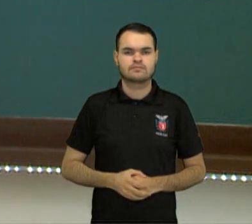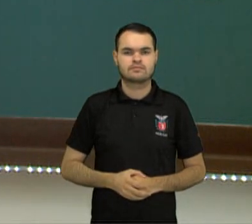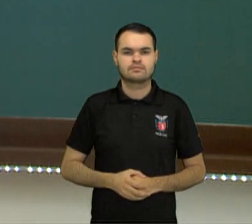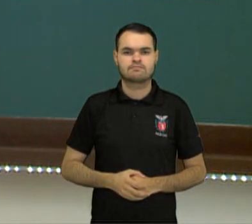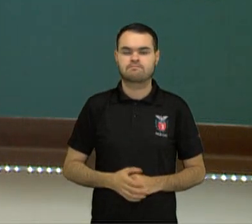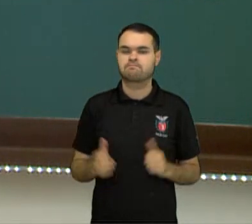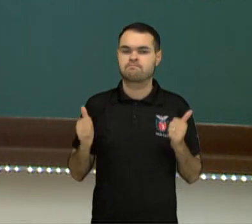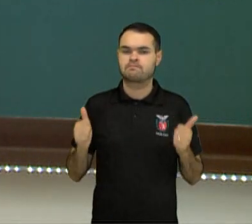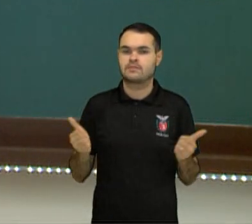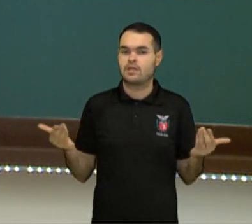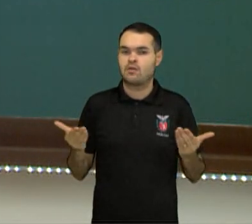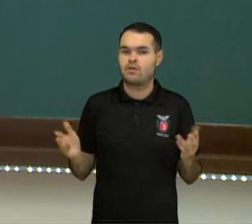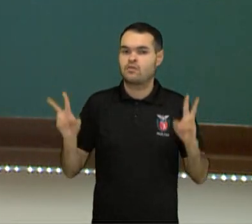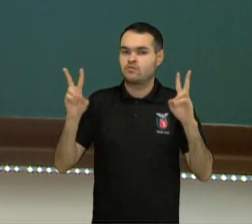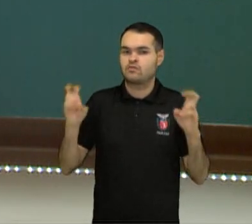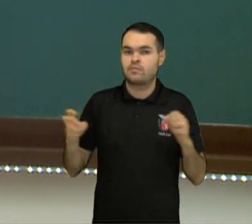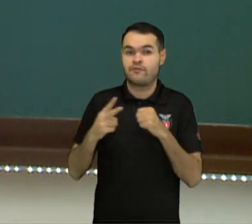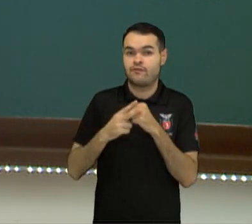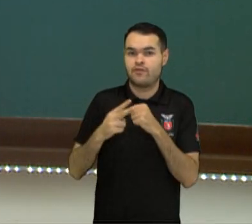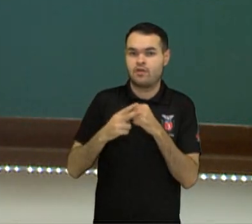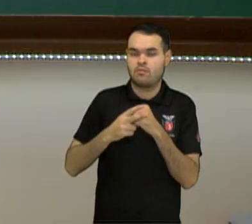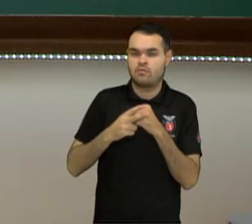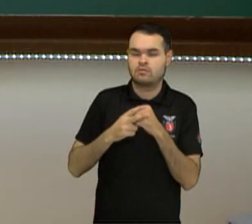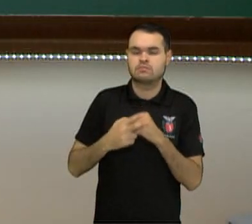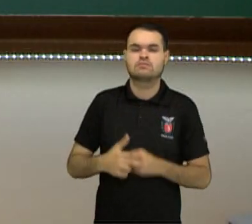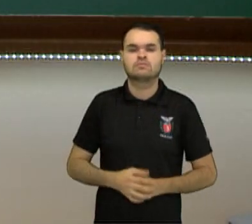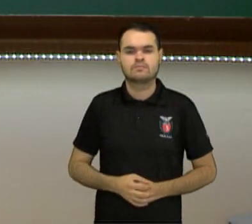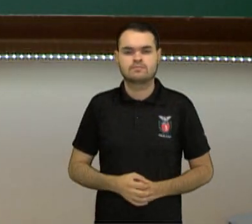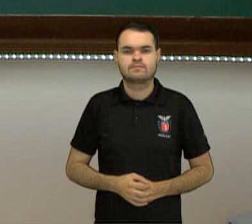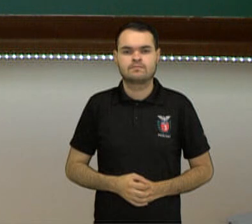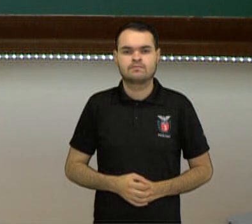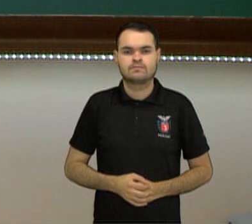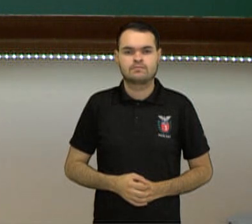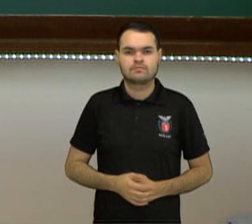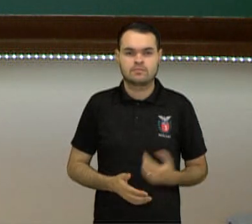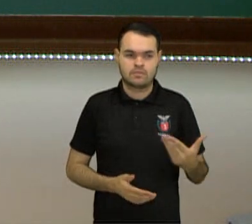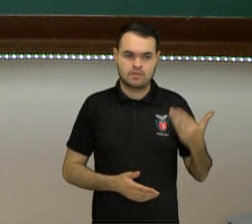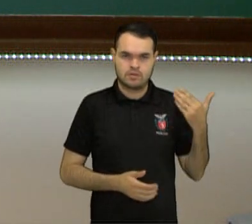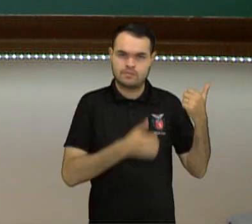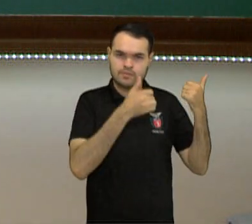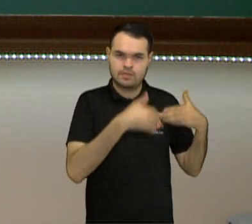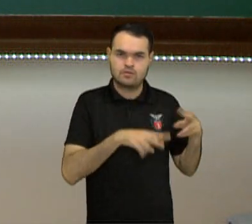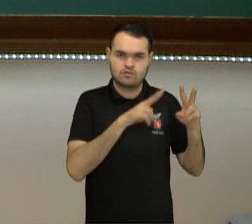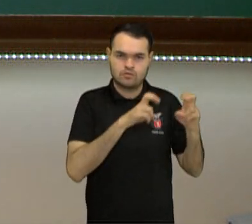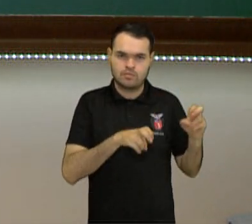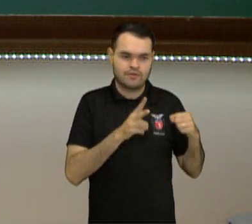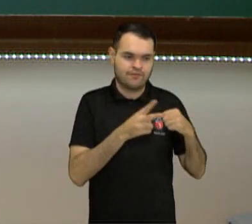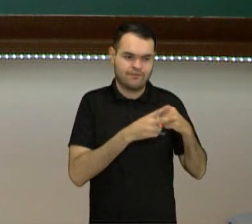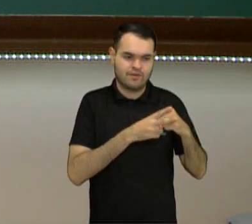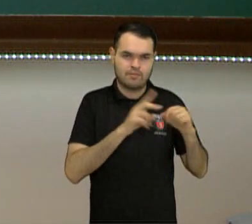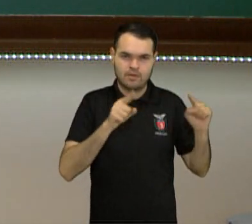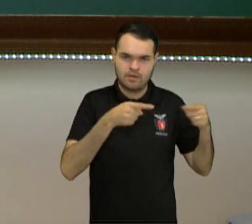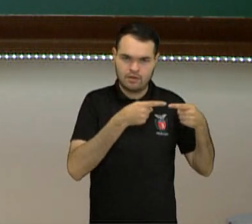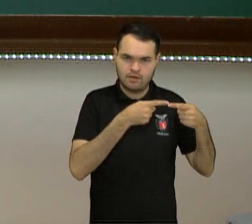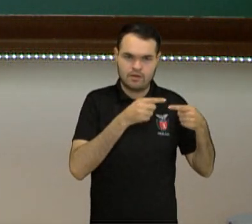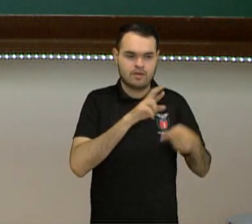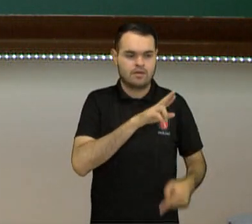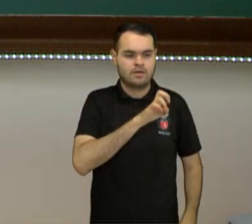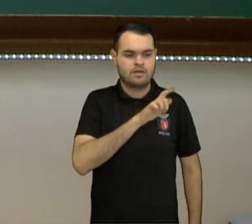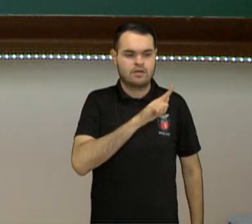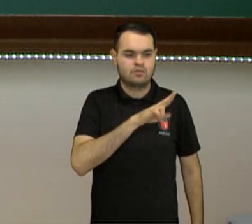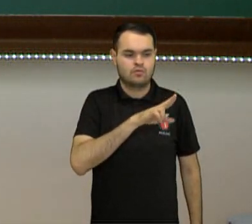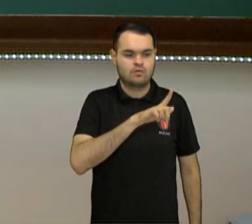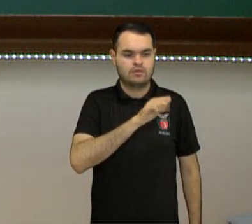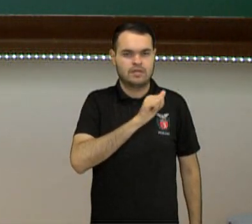Beleza, bora falar um pouco sobre os verbos? Eu tinha falado para vocês que a gente ia conversar sobre os regulares e os irregulares,